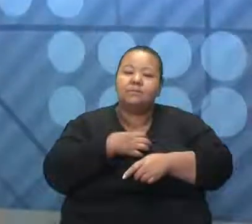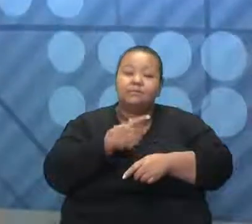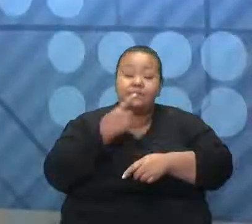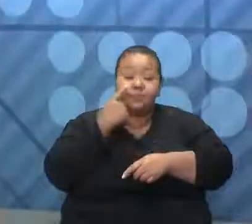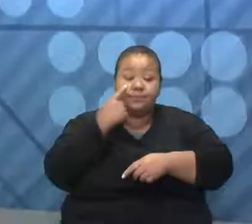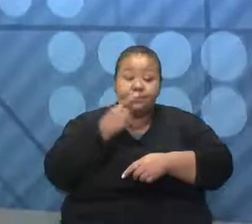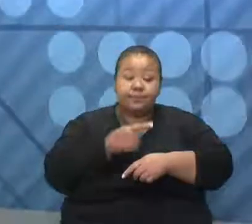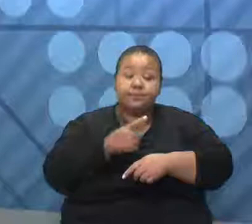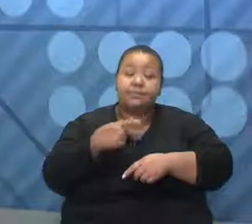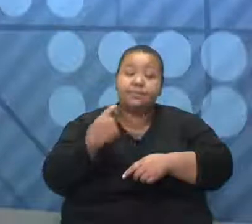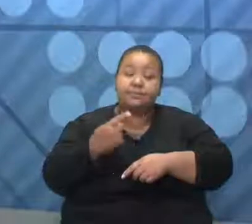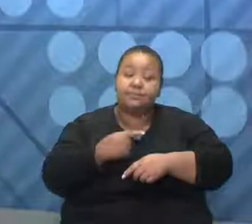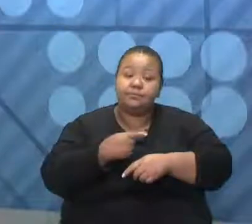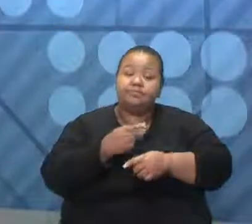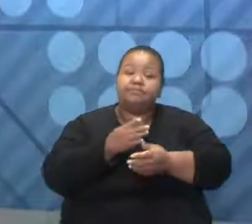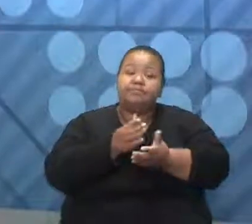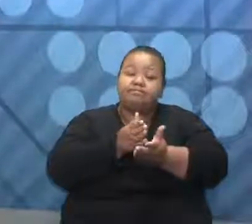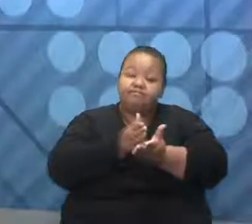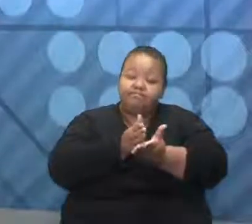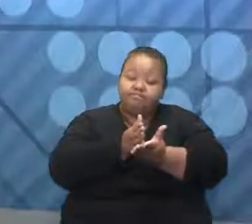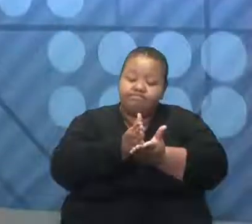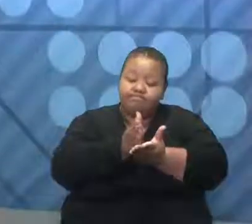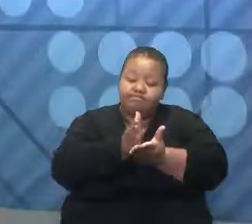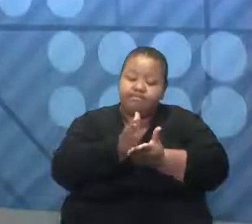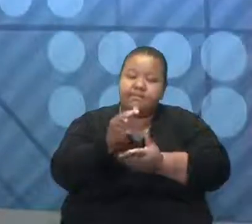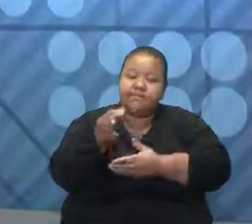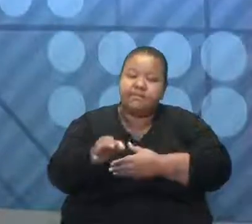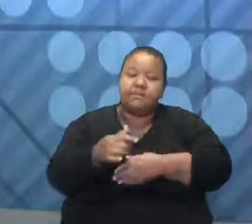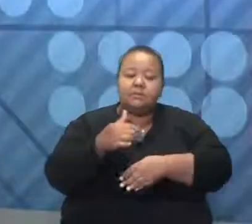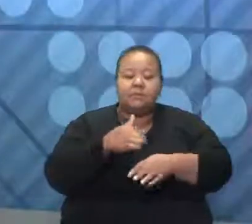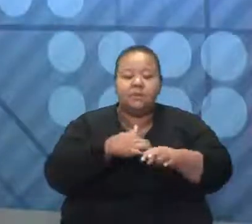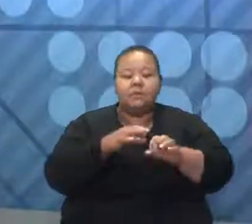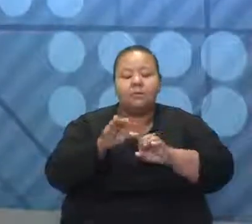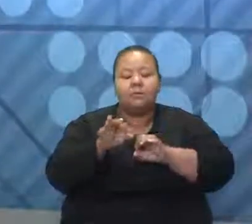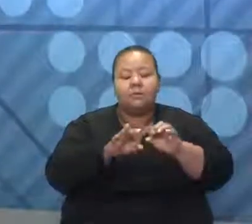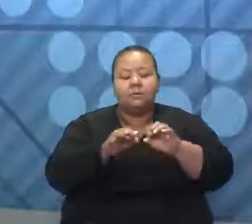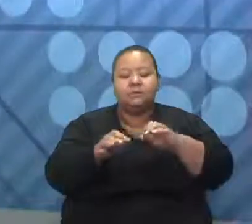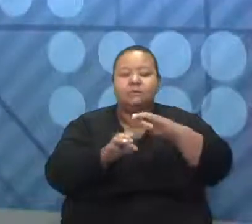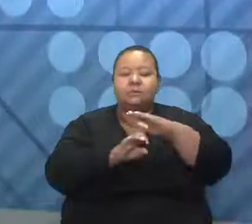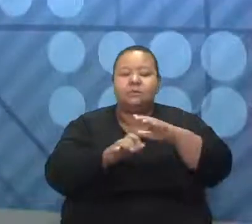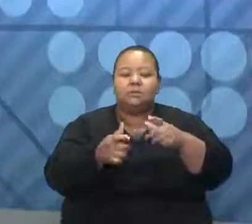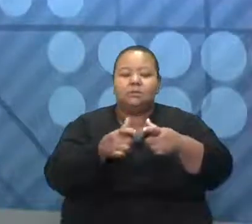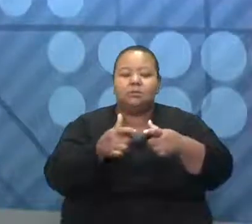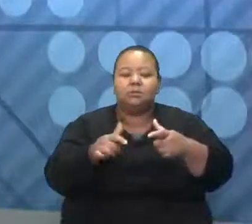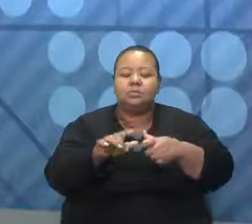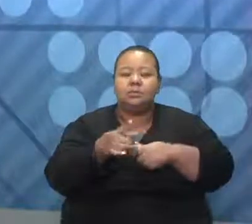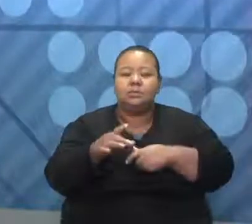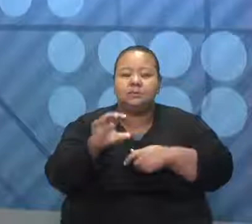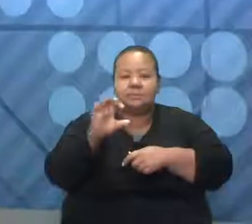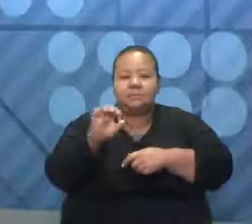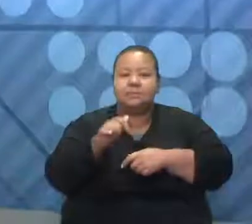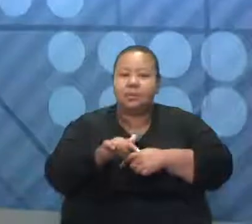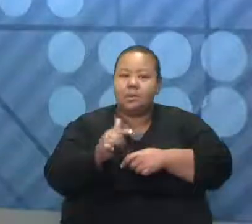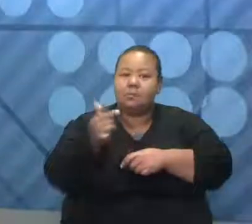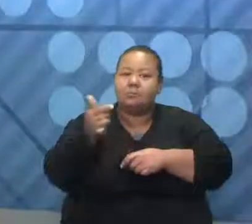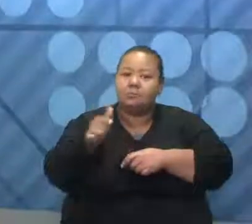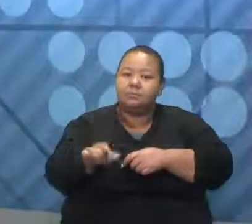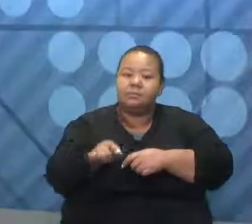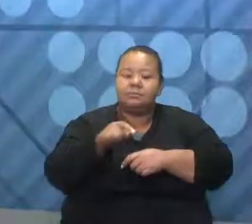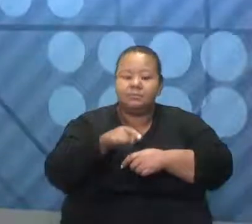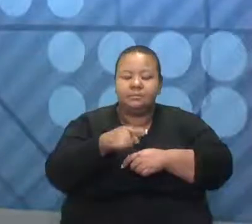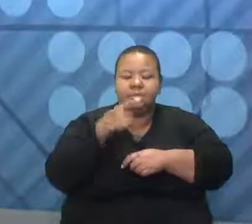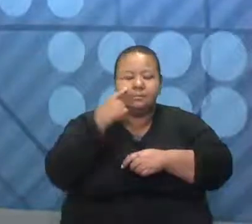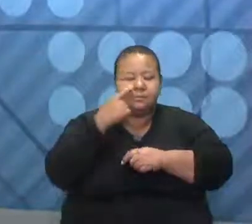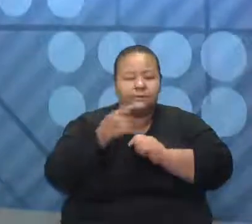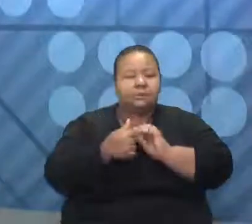Olha, estamos caminhando para o caminho correto. Foi planejado que a empresa crescesse 10% e ela está crescendo, está indicando